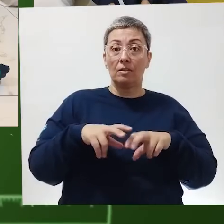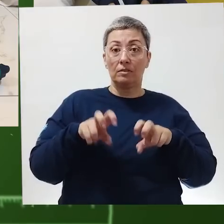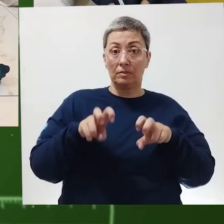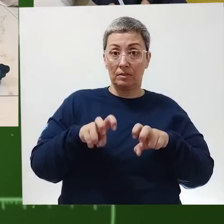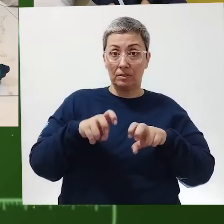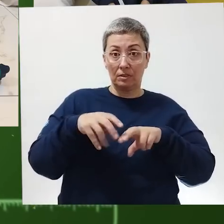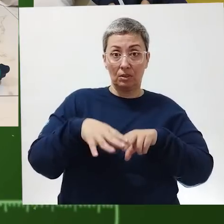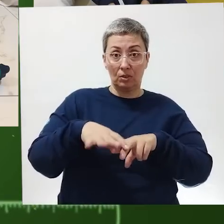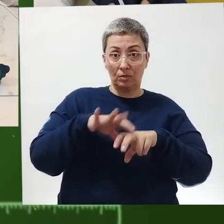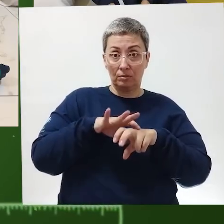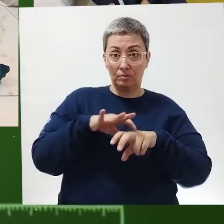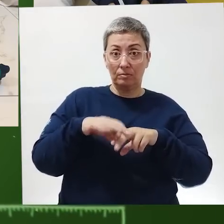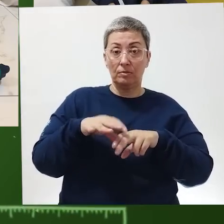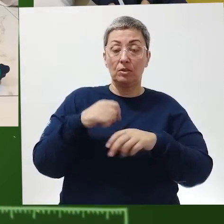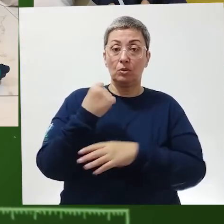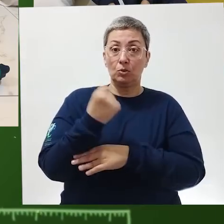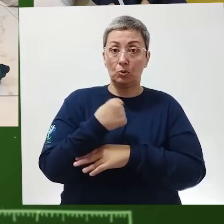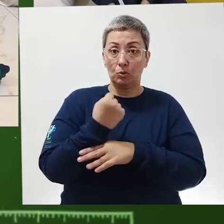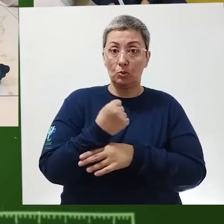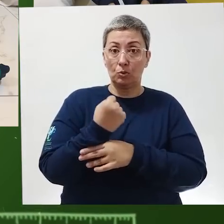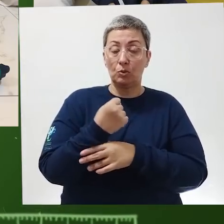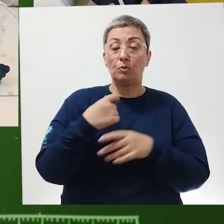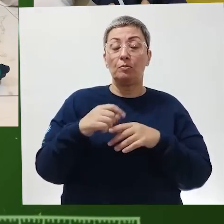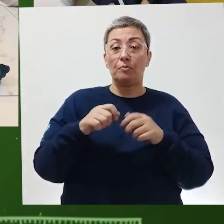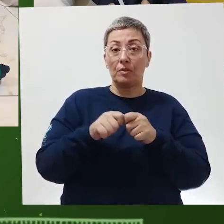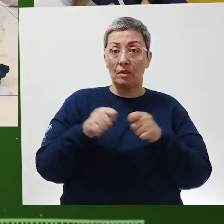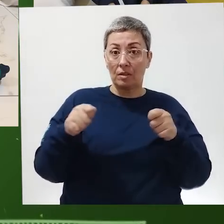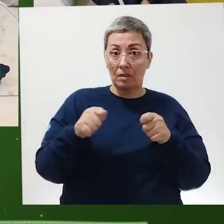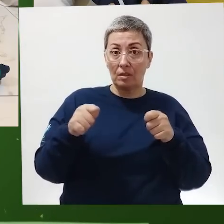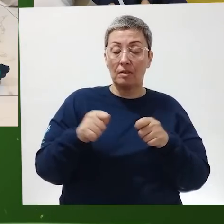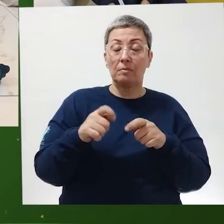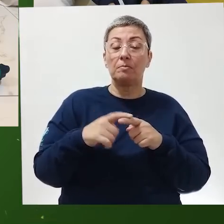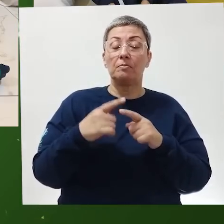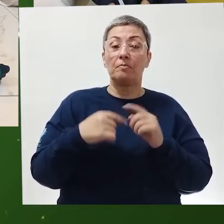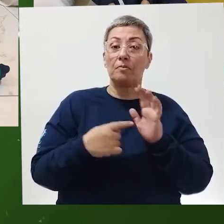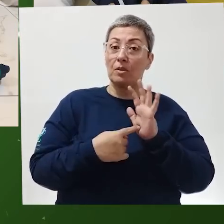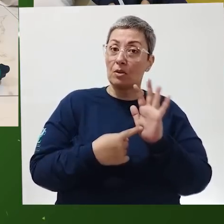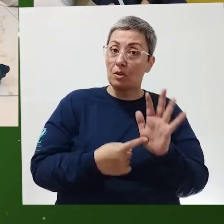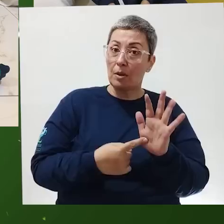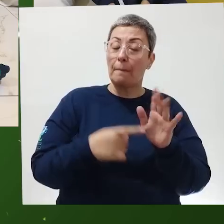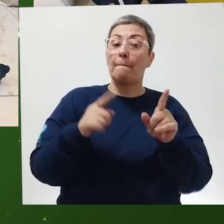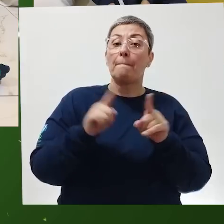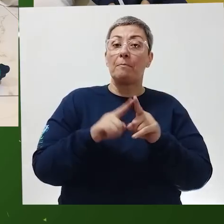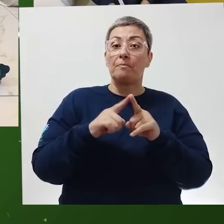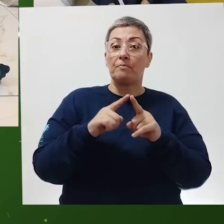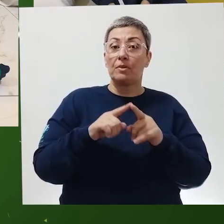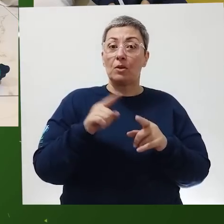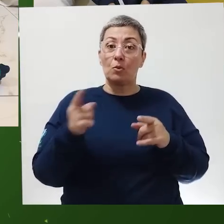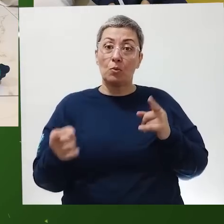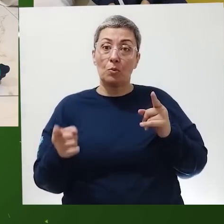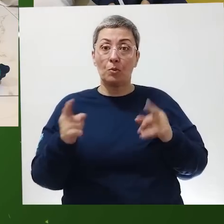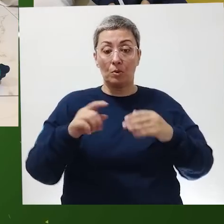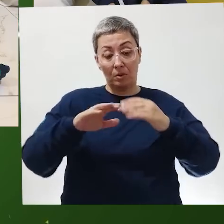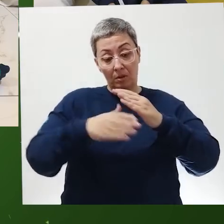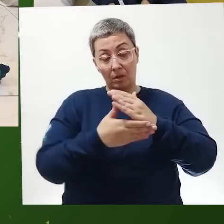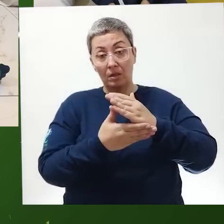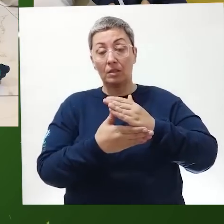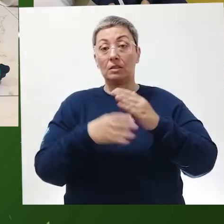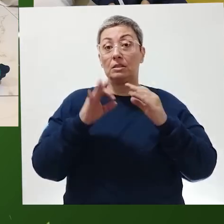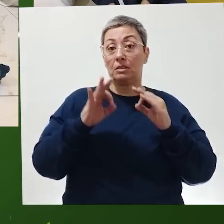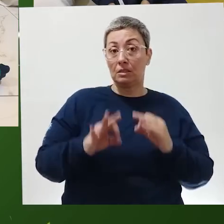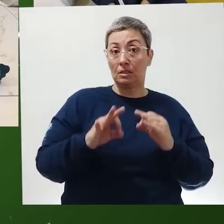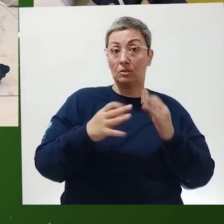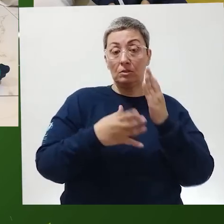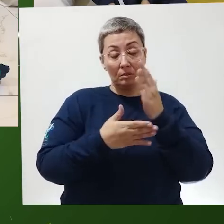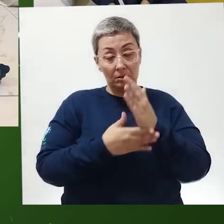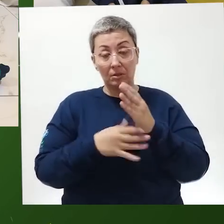joelho sentadinha, abre um pouquinho, nós mostramos para a criança o lado do calcanhar